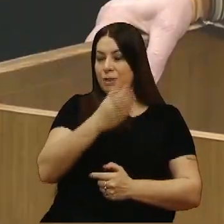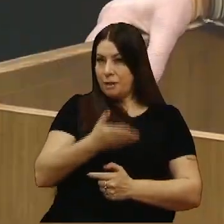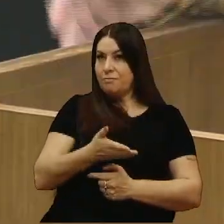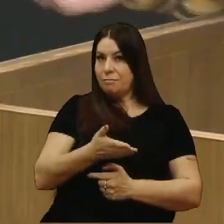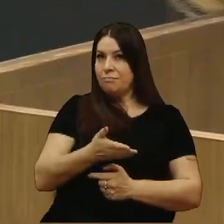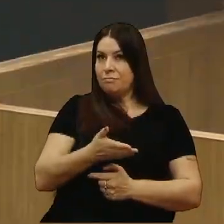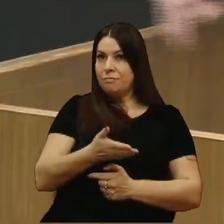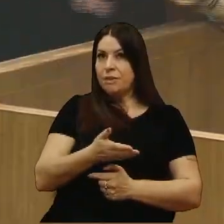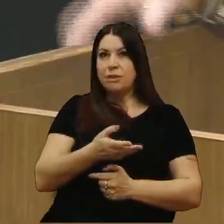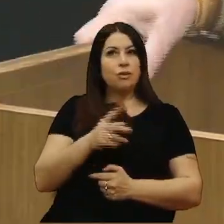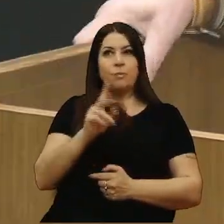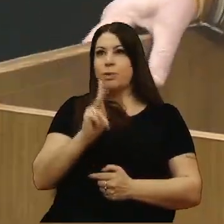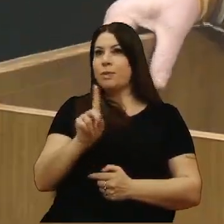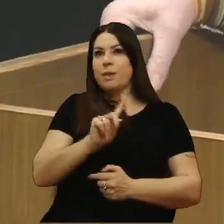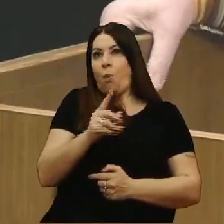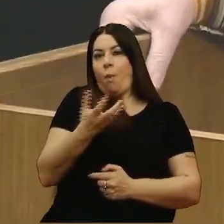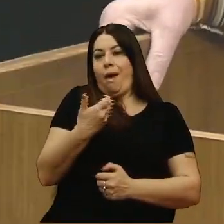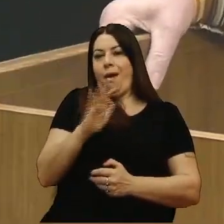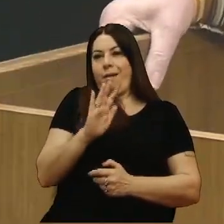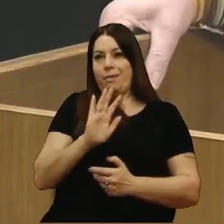45% de negação.